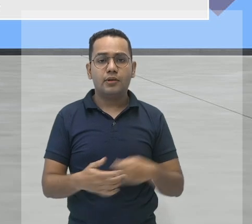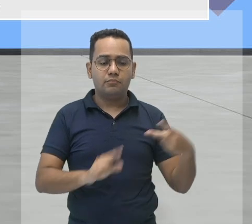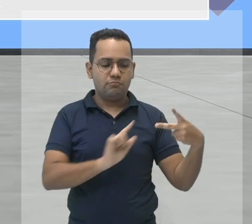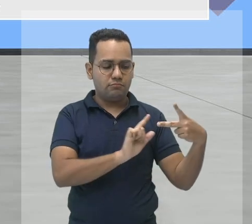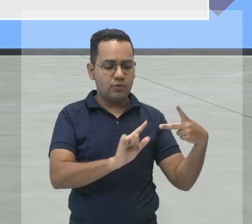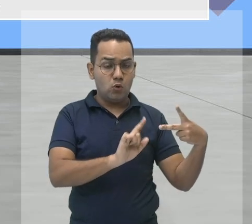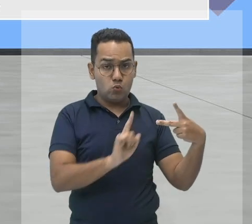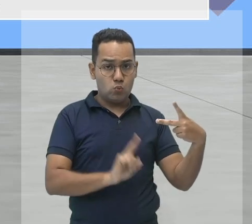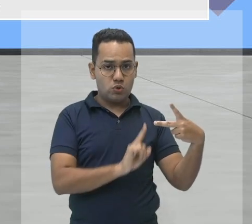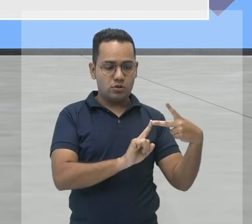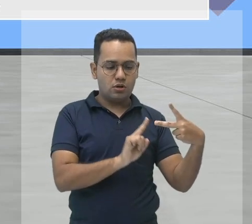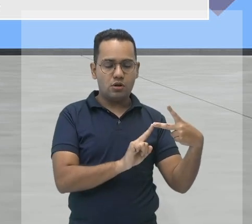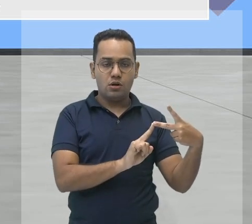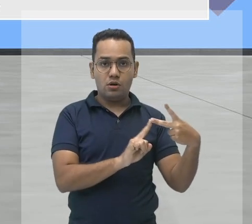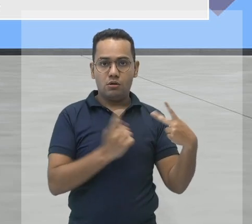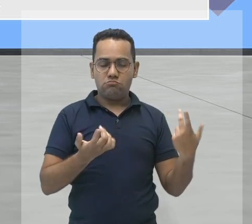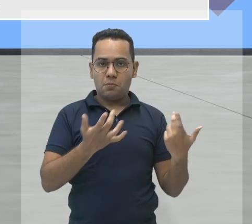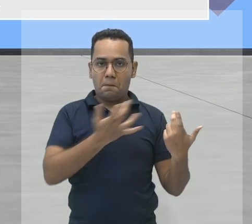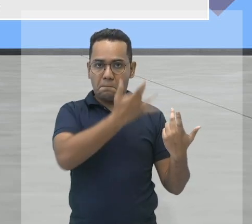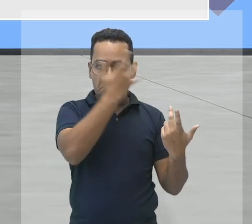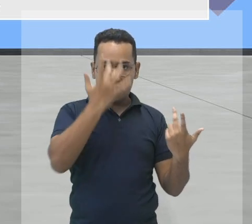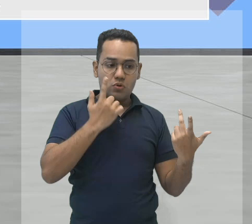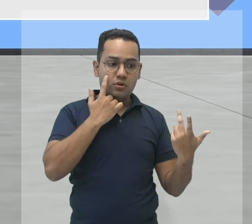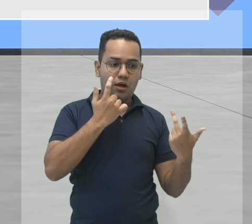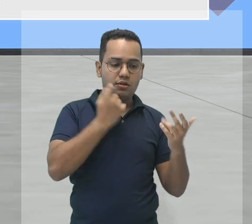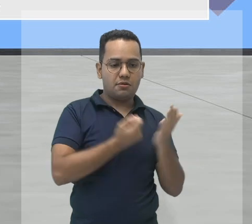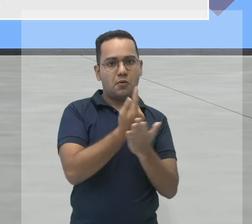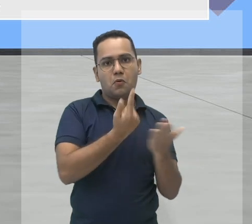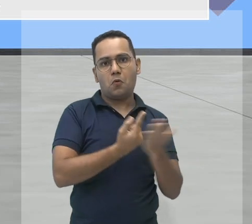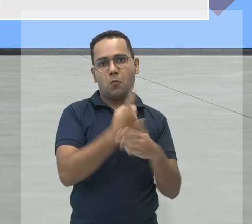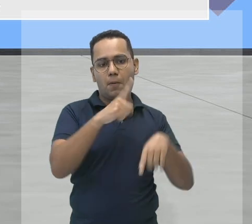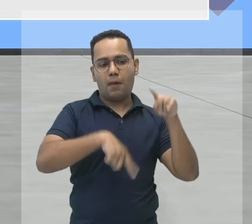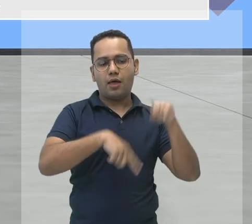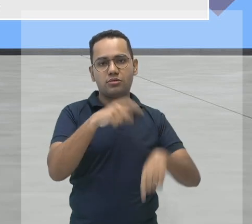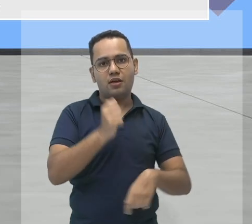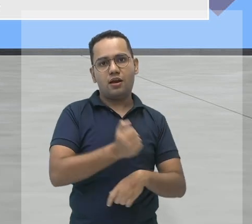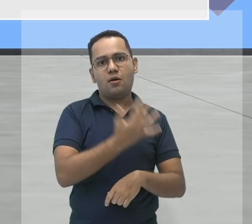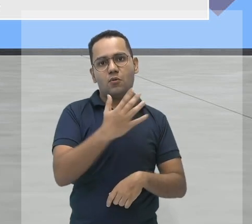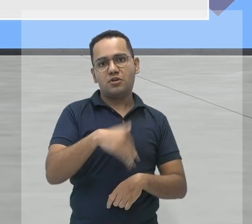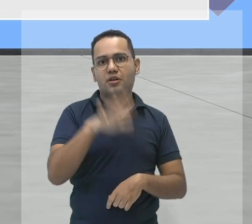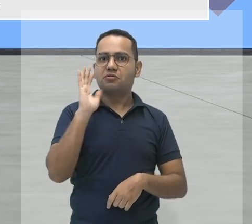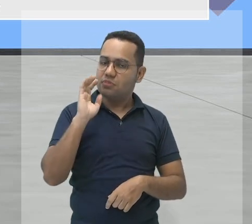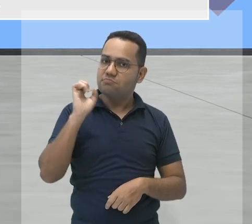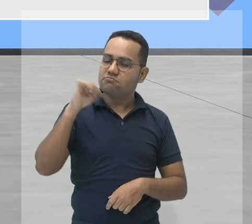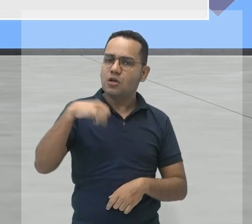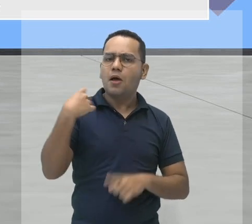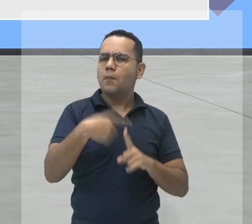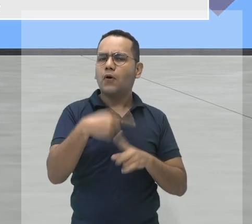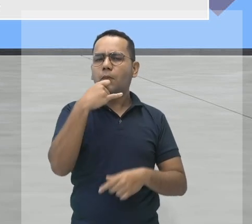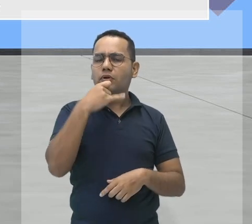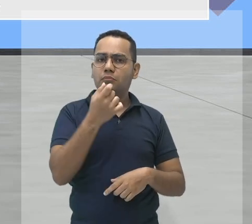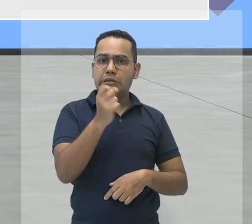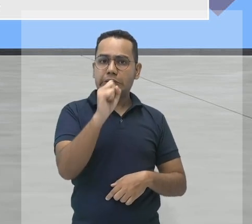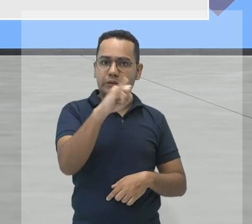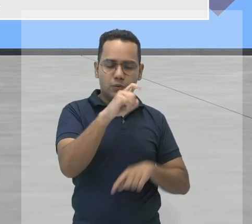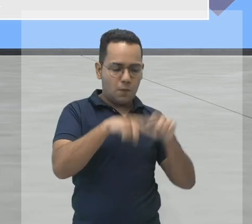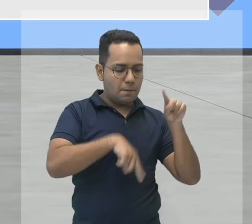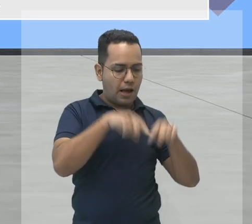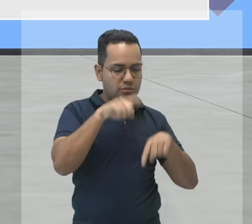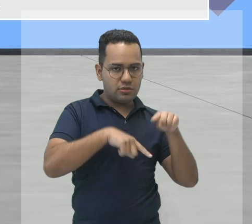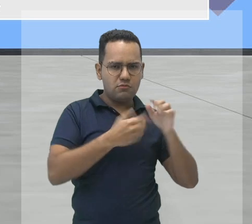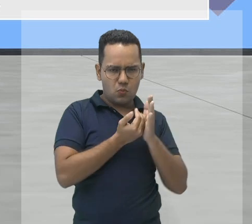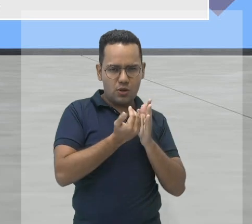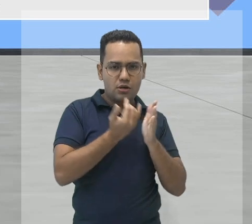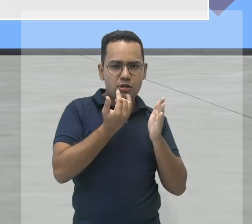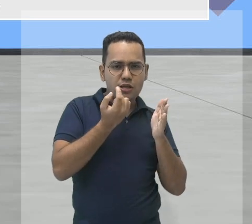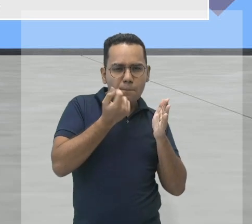E isso faz com que o consumo acabe aumentando. Se os produtos estão mais baratos, o consumo vai aumentar, porque a população vai